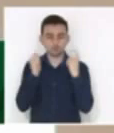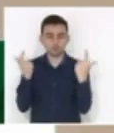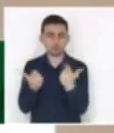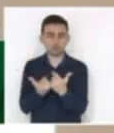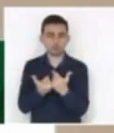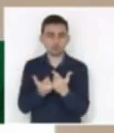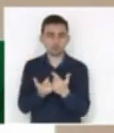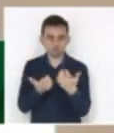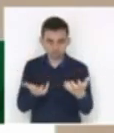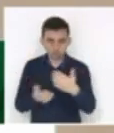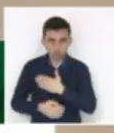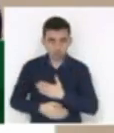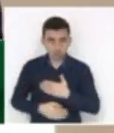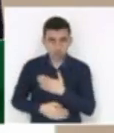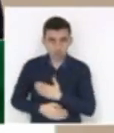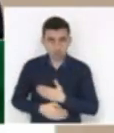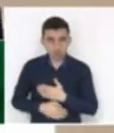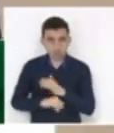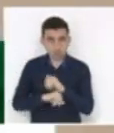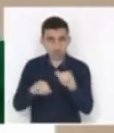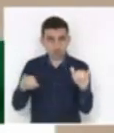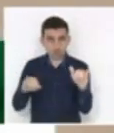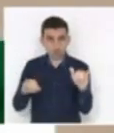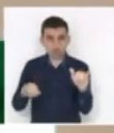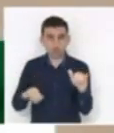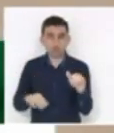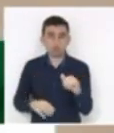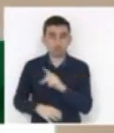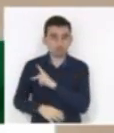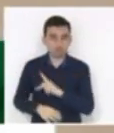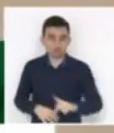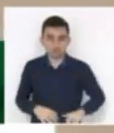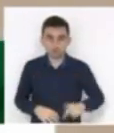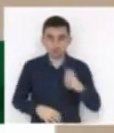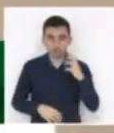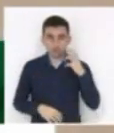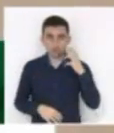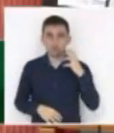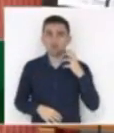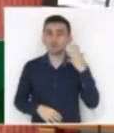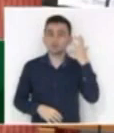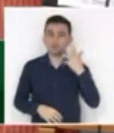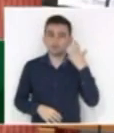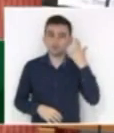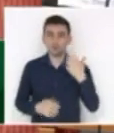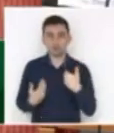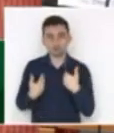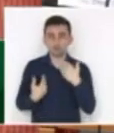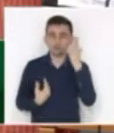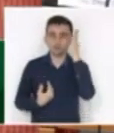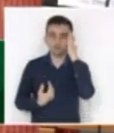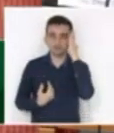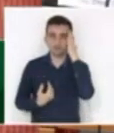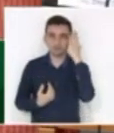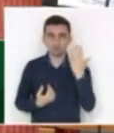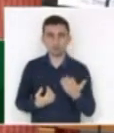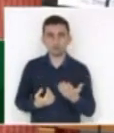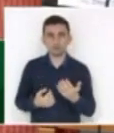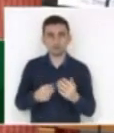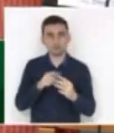senhor gostaria de comentar? Senhora Presidente, deputada Ana Paula, eu sei que agora,